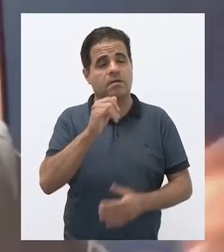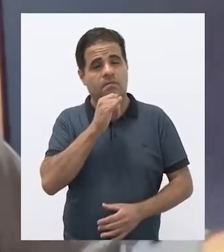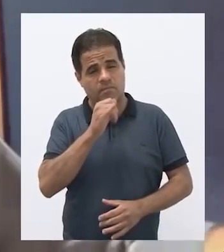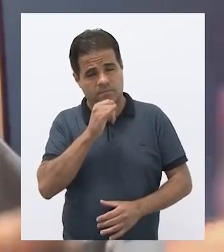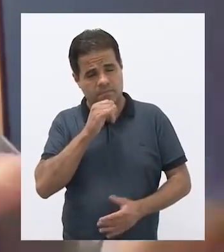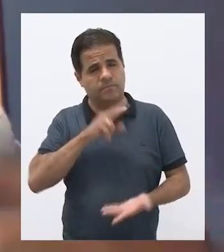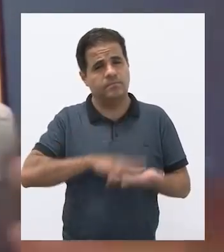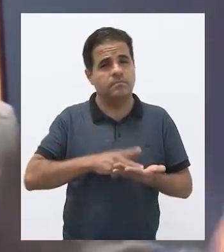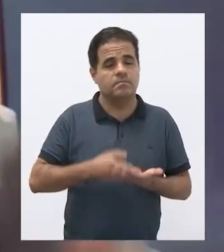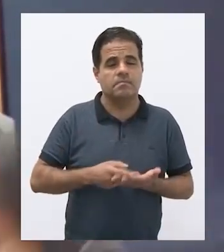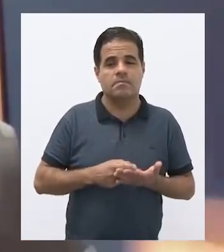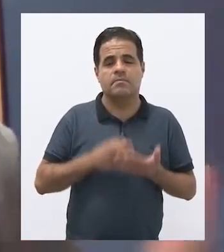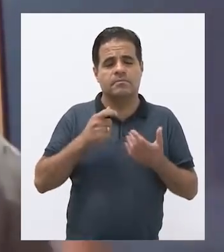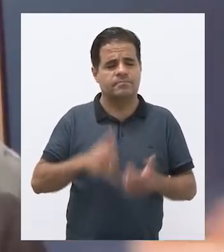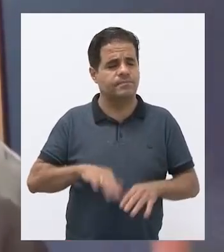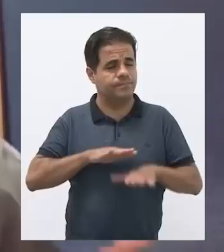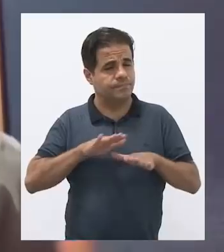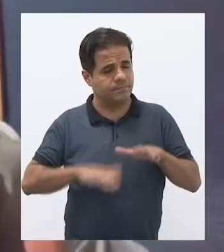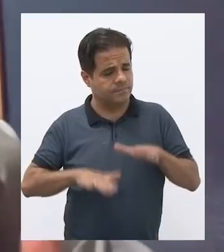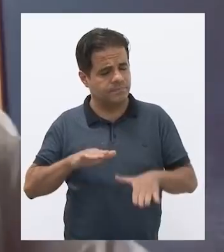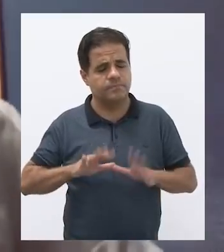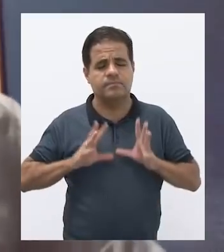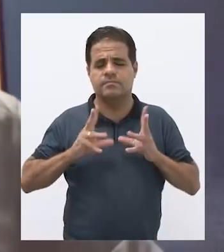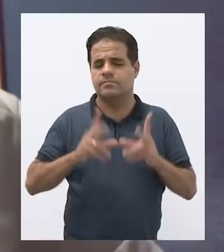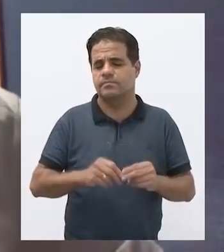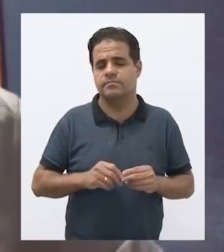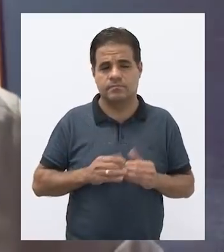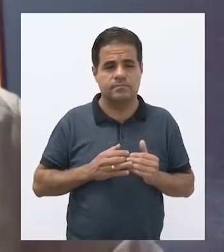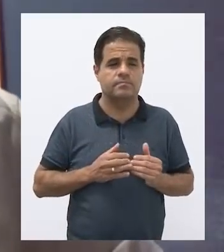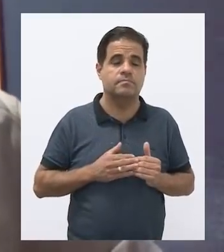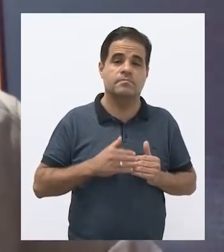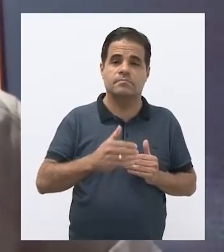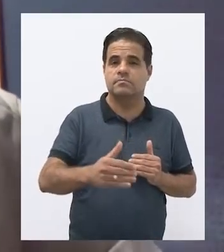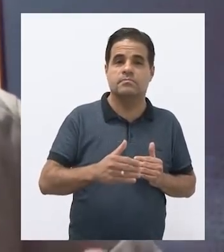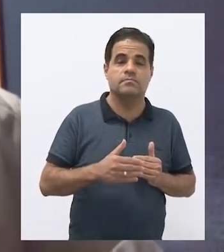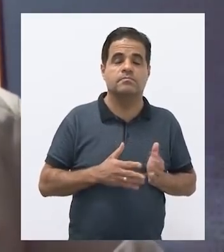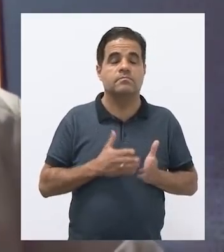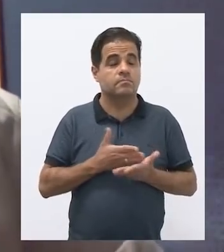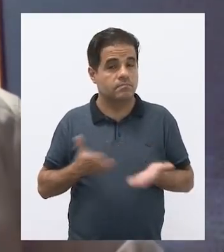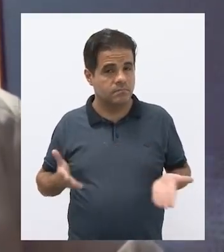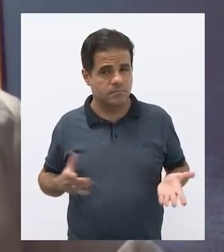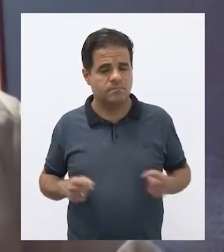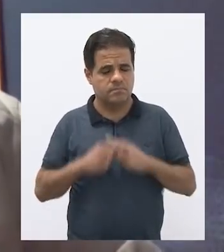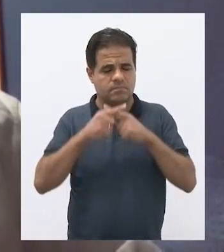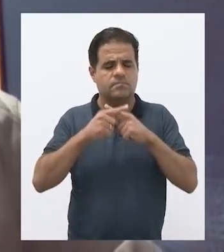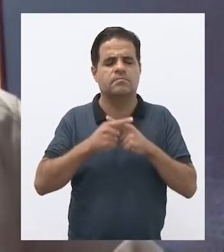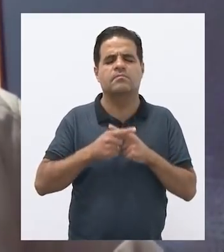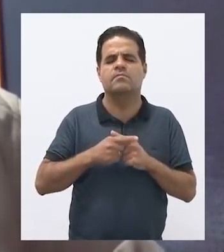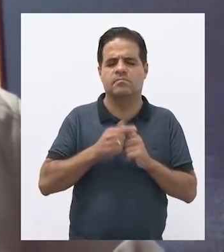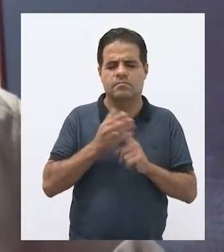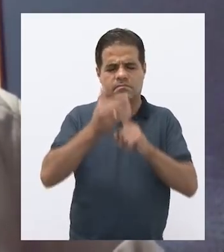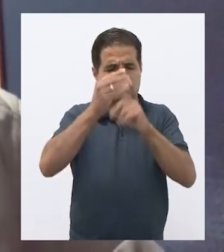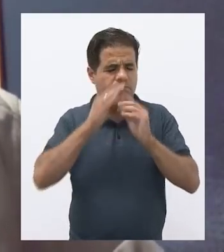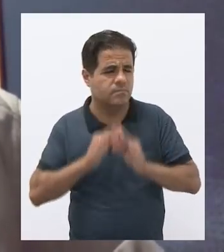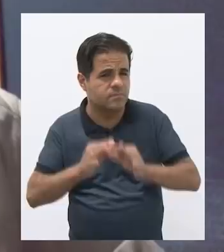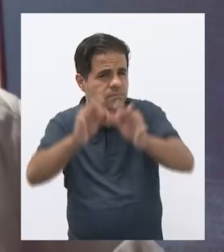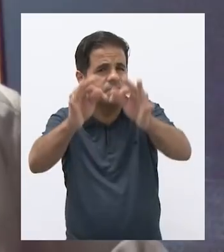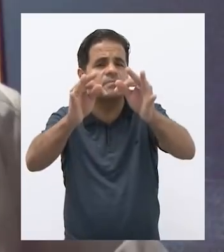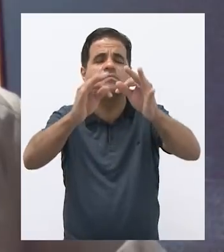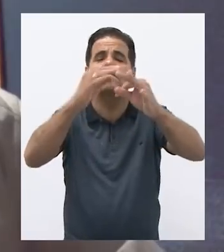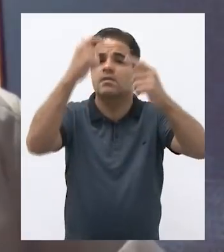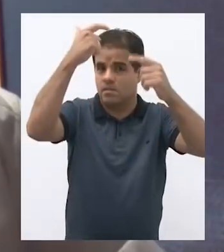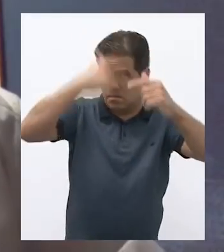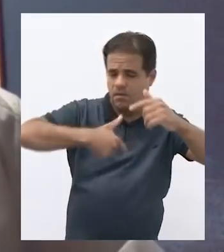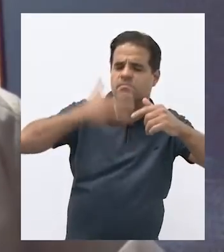trazendo as variações disso tudo, cruzando com a tecnologia, mas